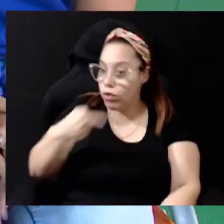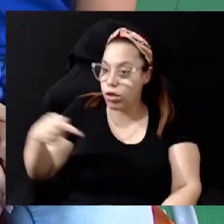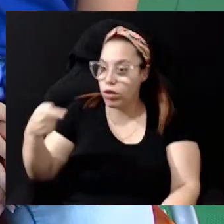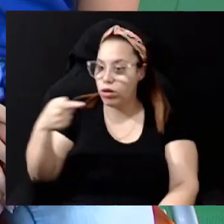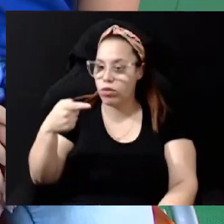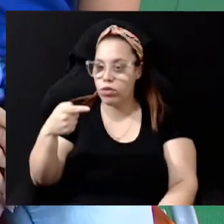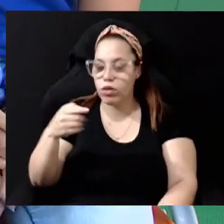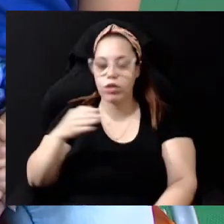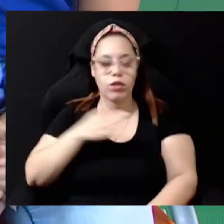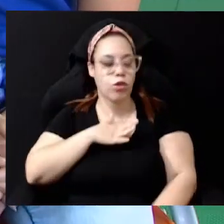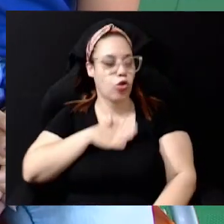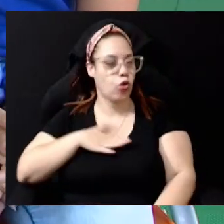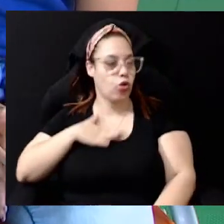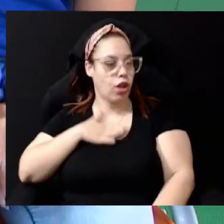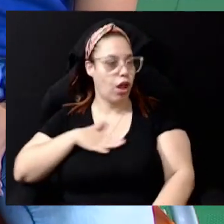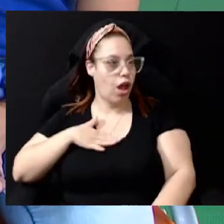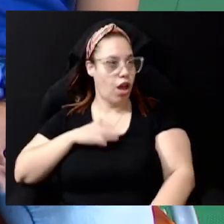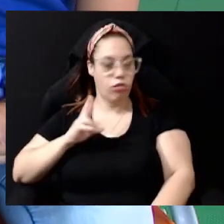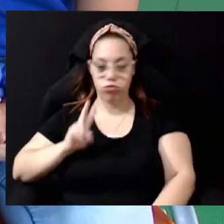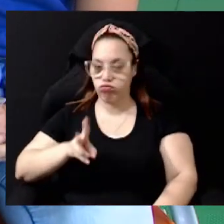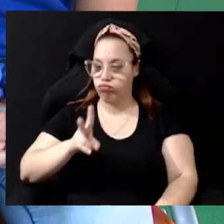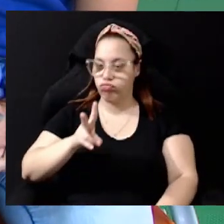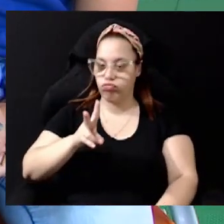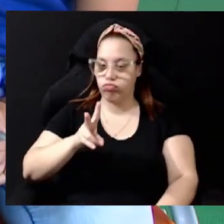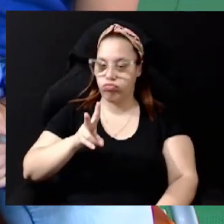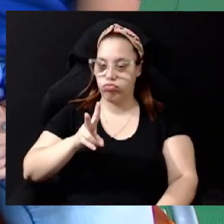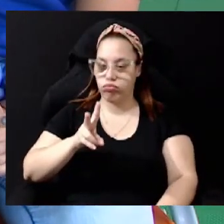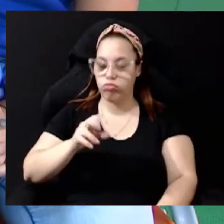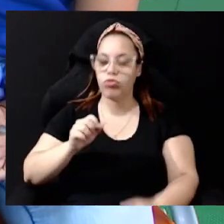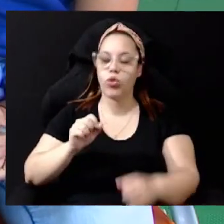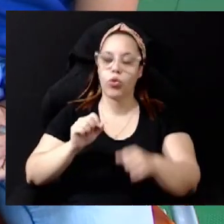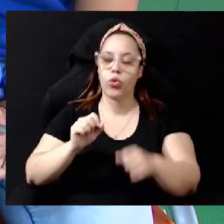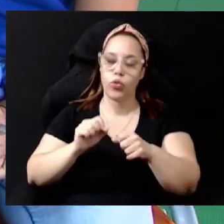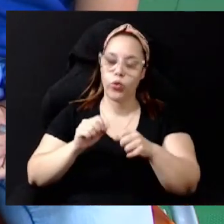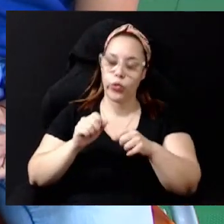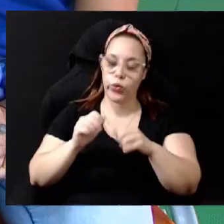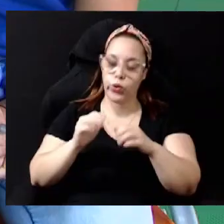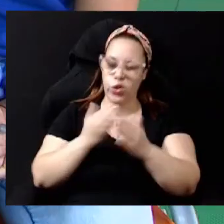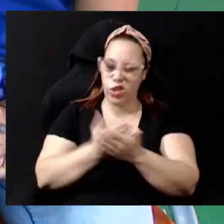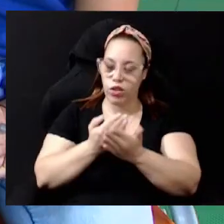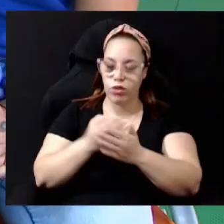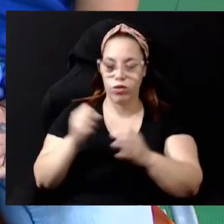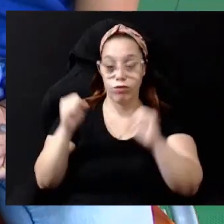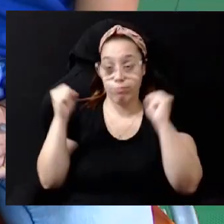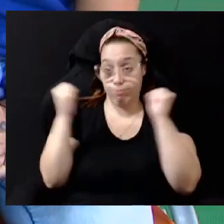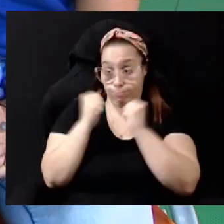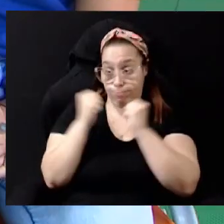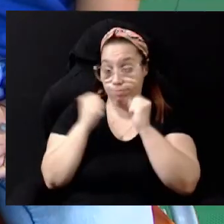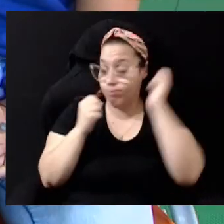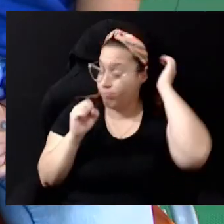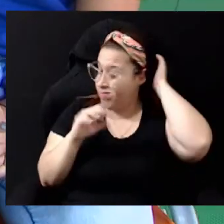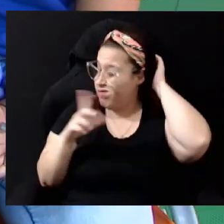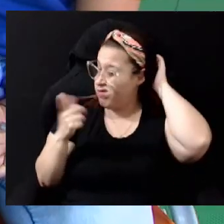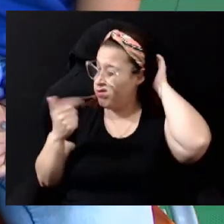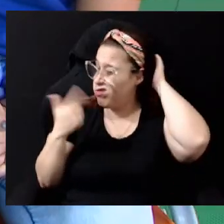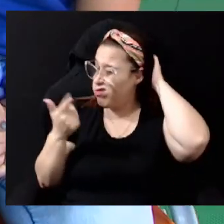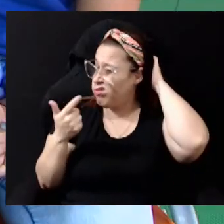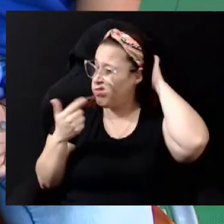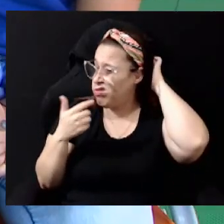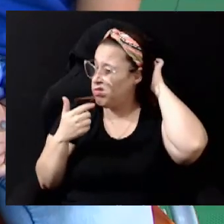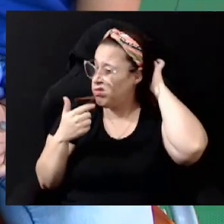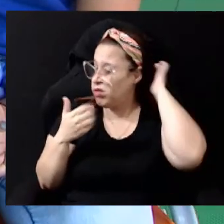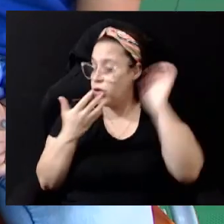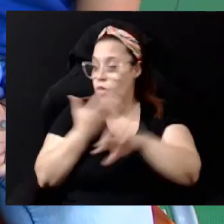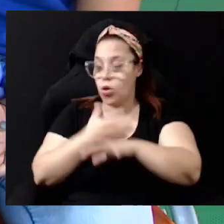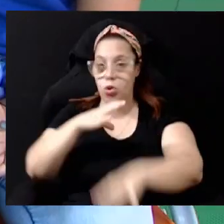falei para você, que a aula que eu mais gostava, né, sempre foi educação física, evidentemente. Claro que havia outras matérias